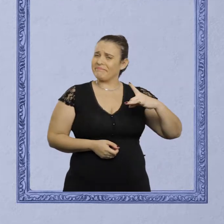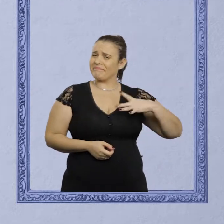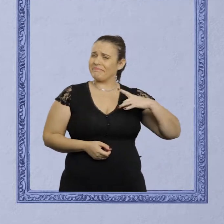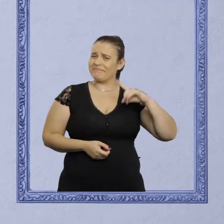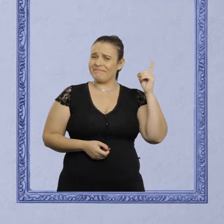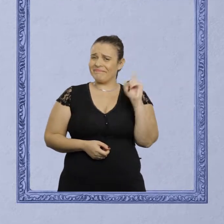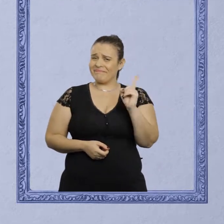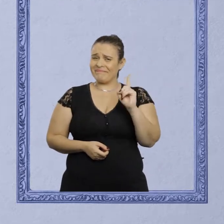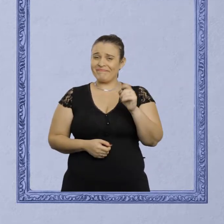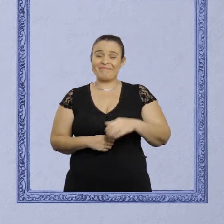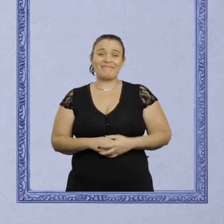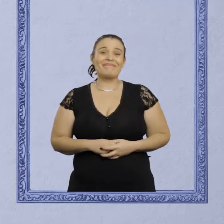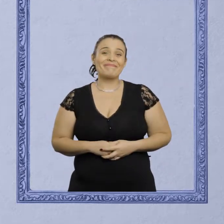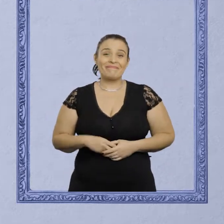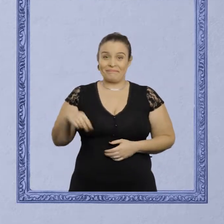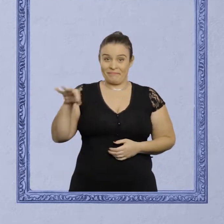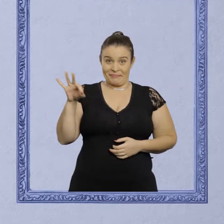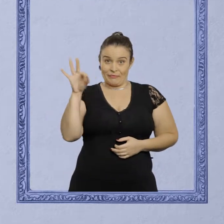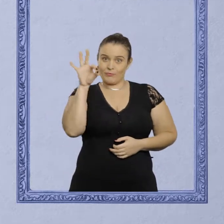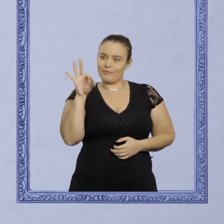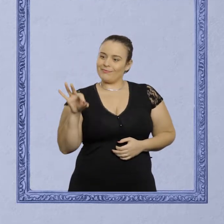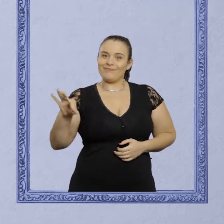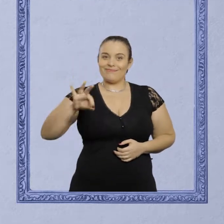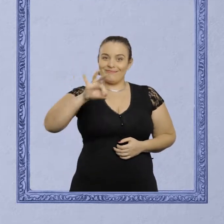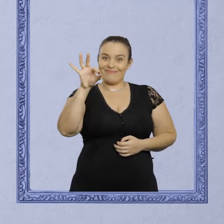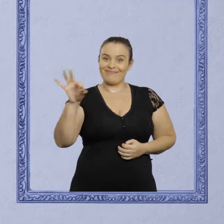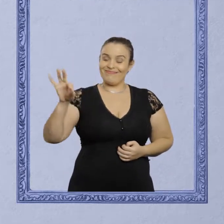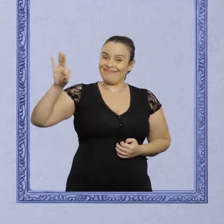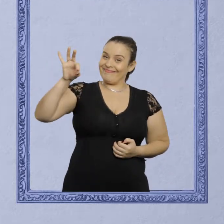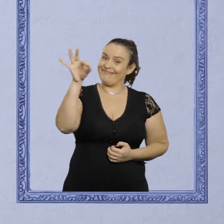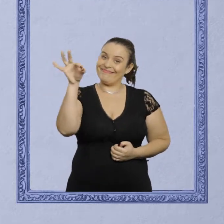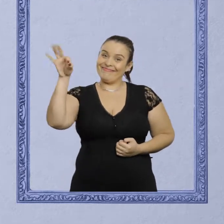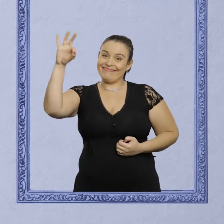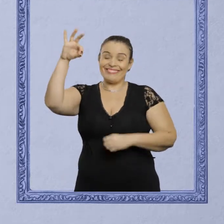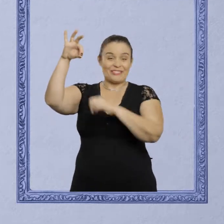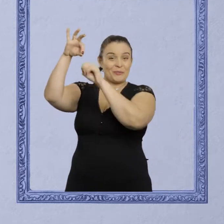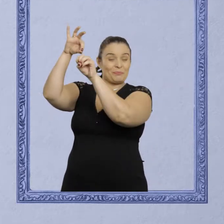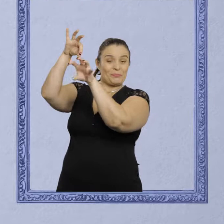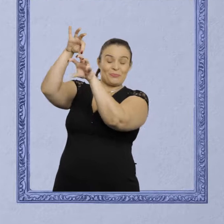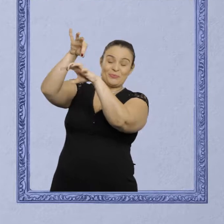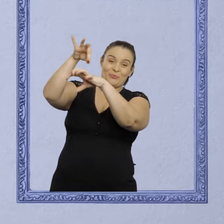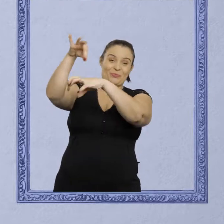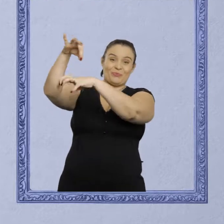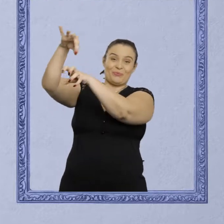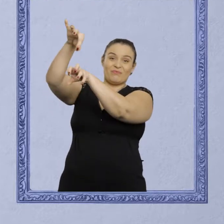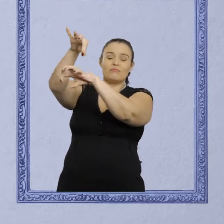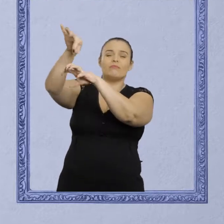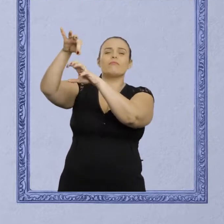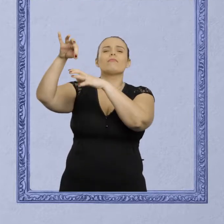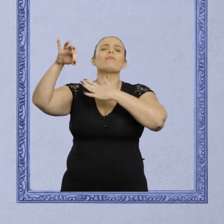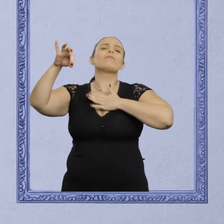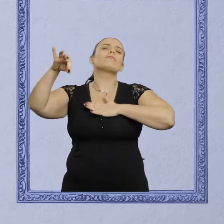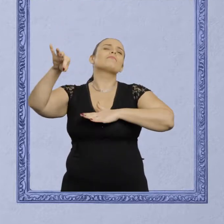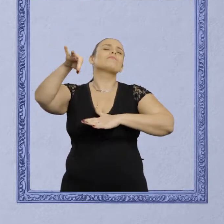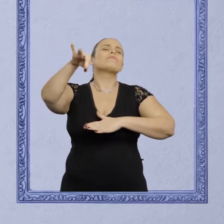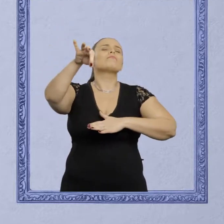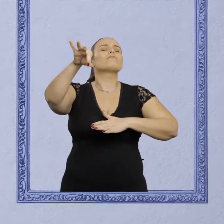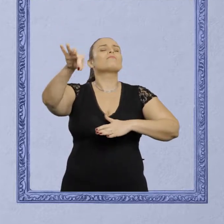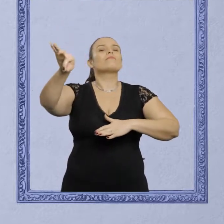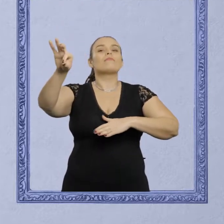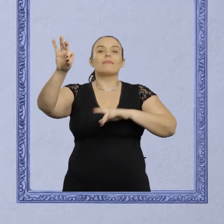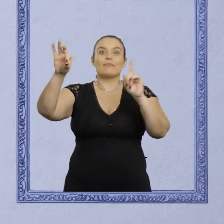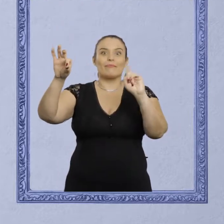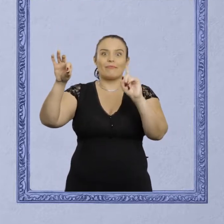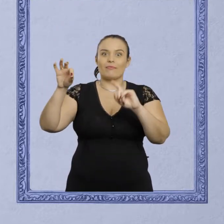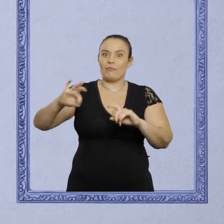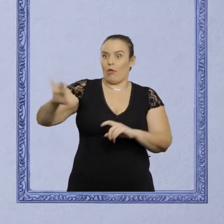crianças não estavam com medo. Sininho estava voando por perto. Sua luz iluminava a noite escura. Sininho não conseguia